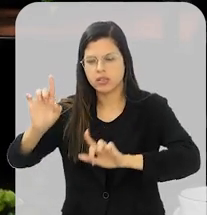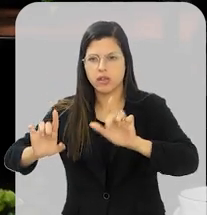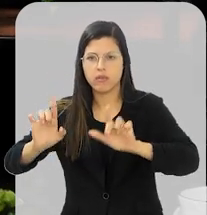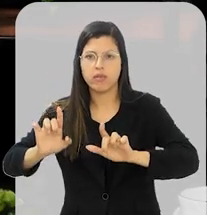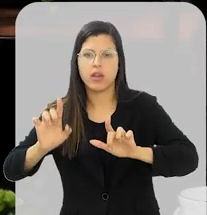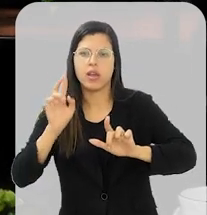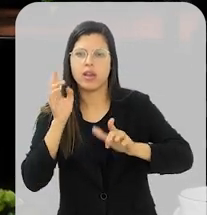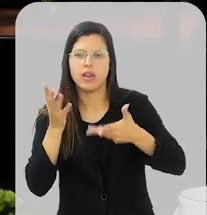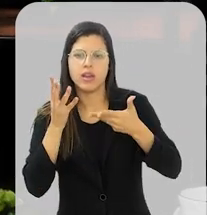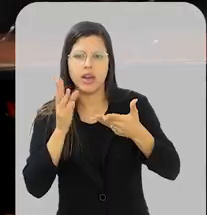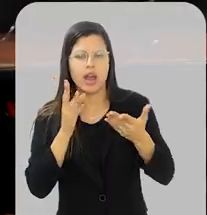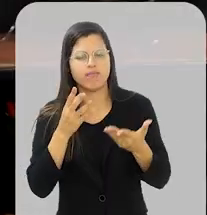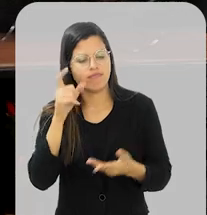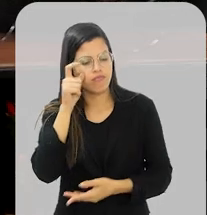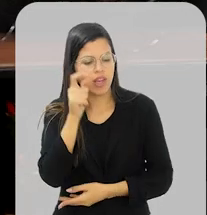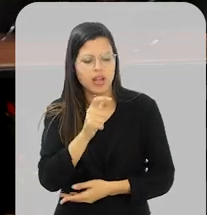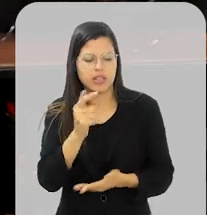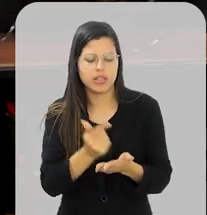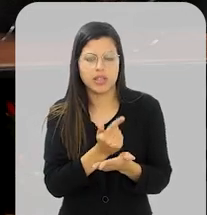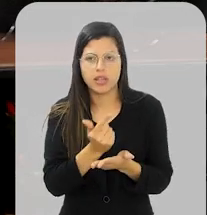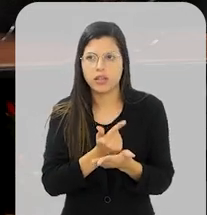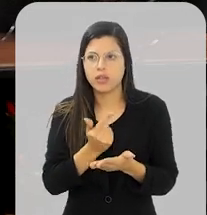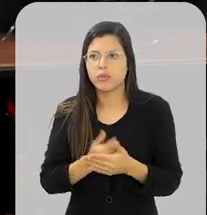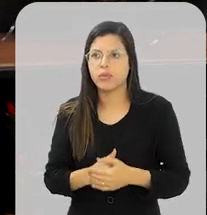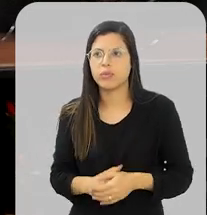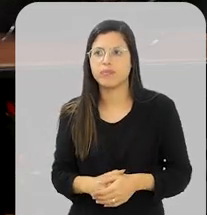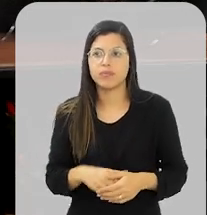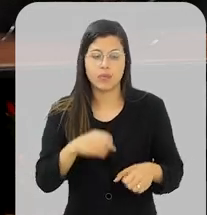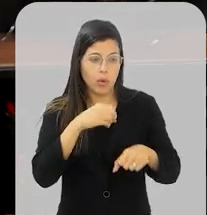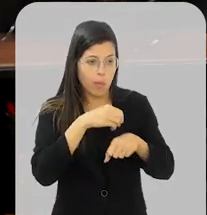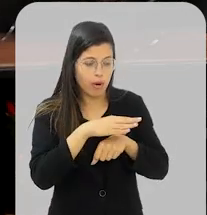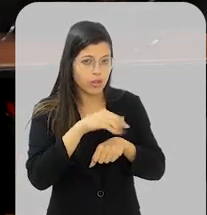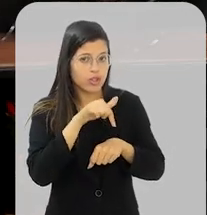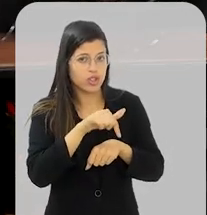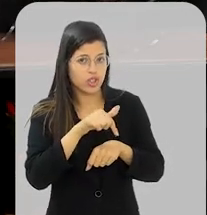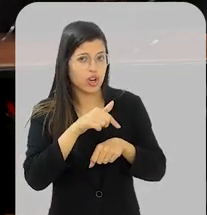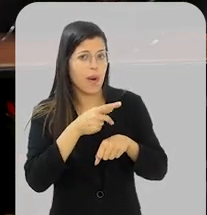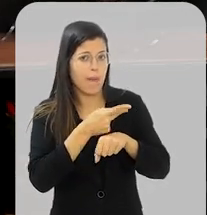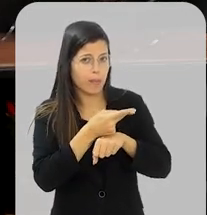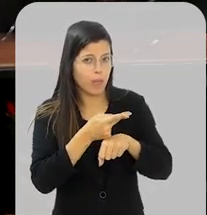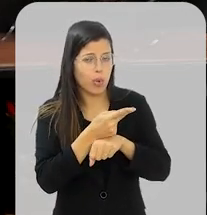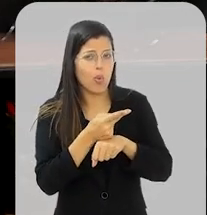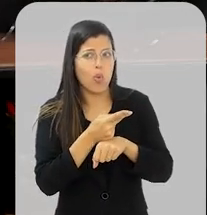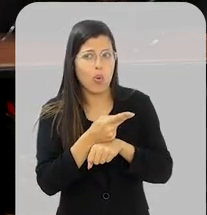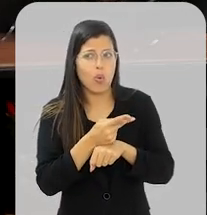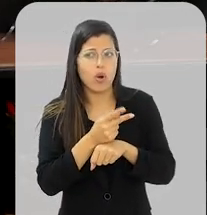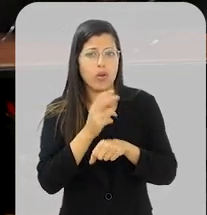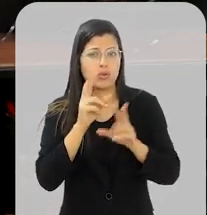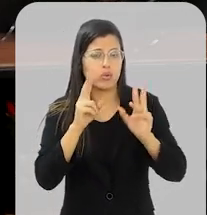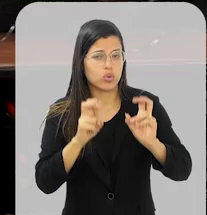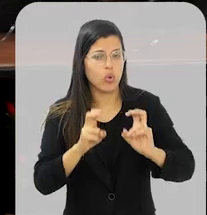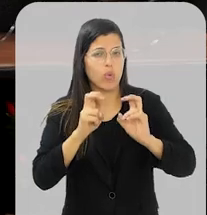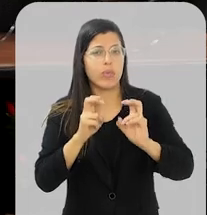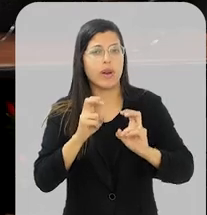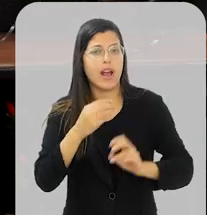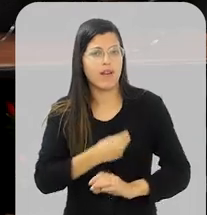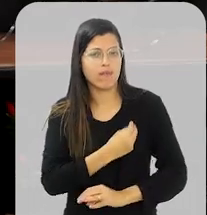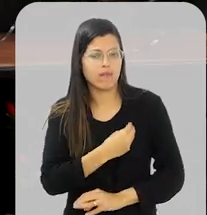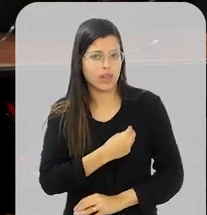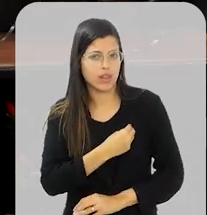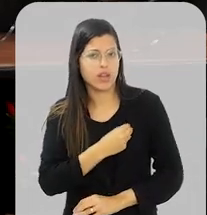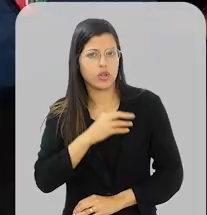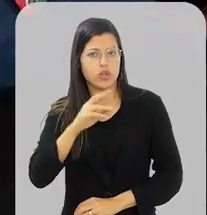essa troca. Vou te dar uma dica. Eu acho que dentro em breve você vai ter uma procura muito grande. Que é A Vida de Ruth.